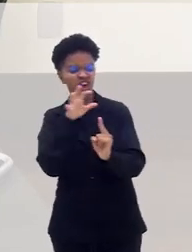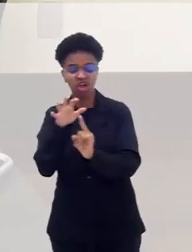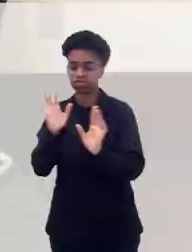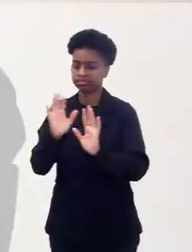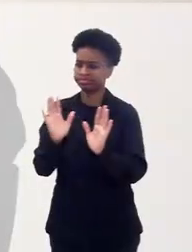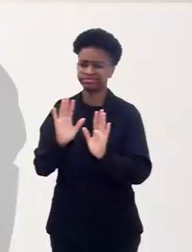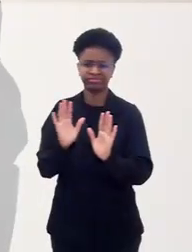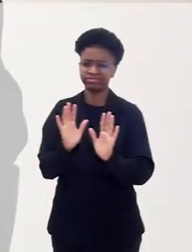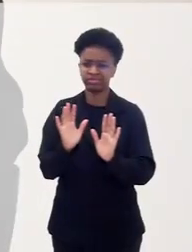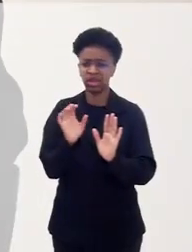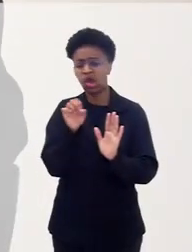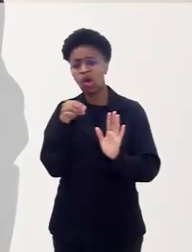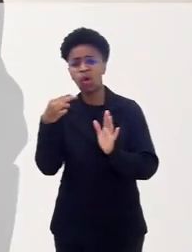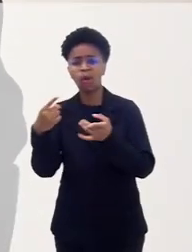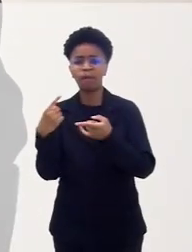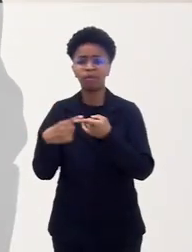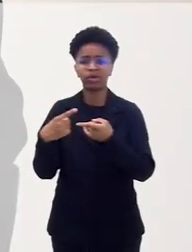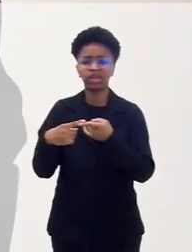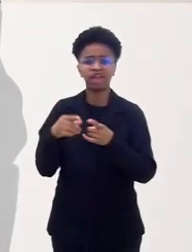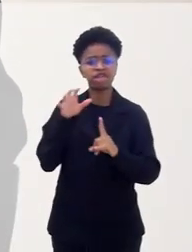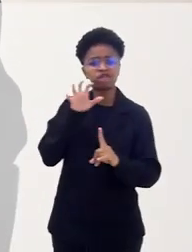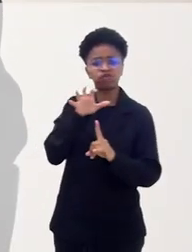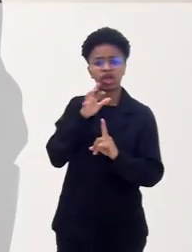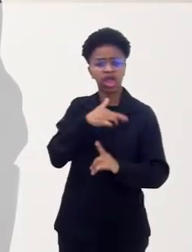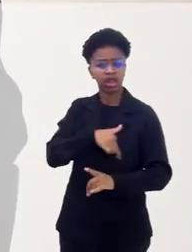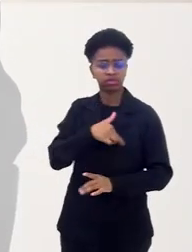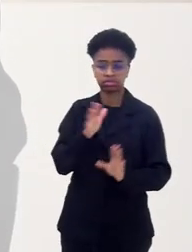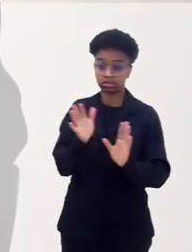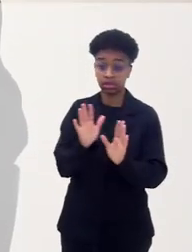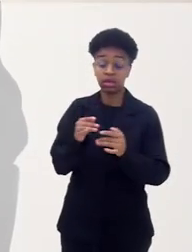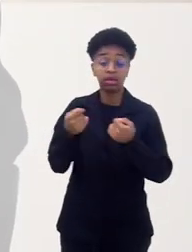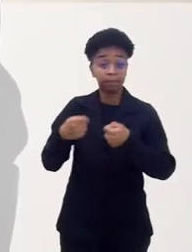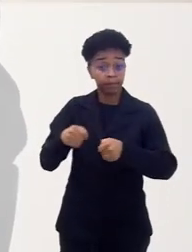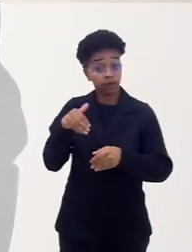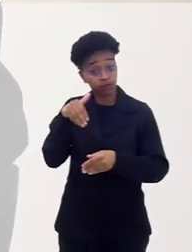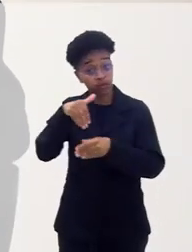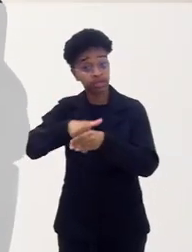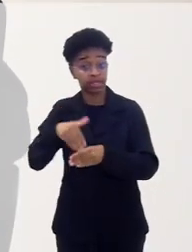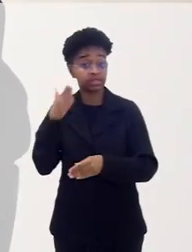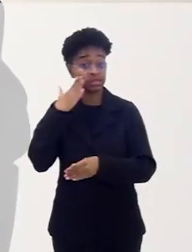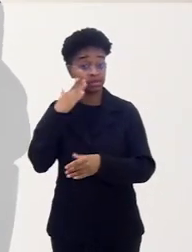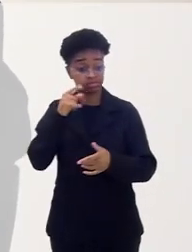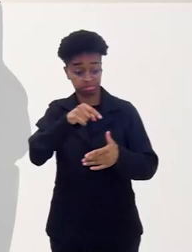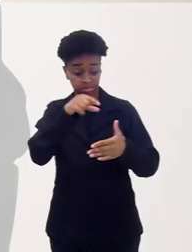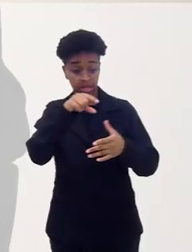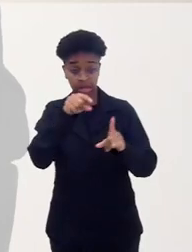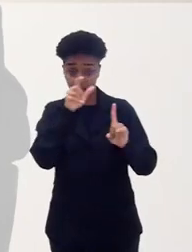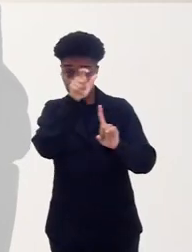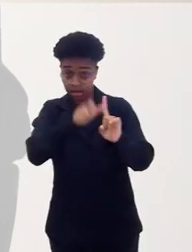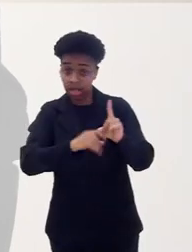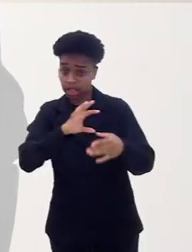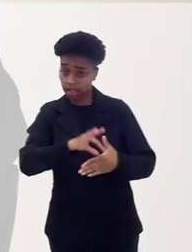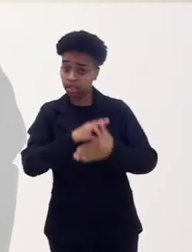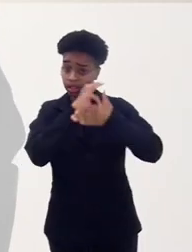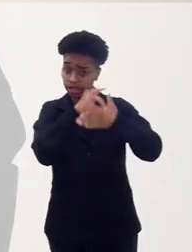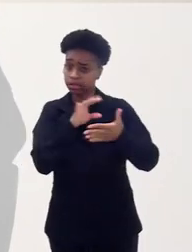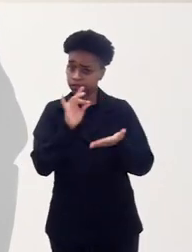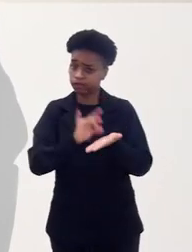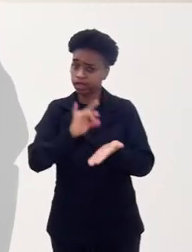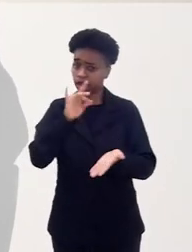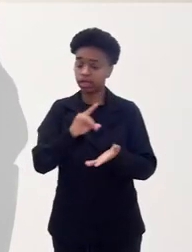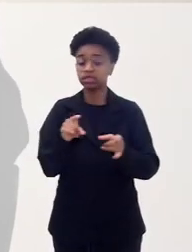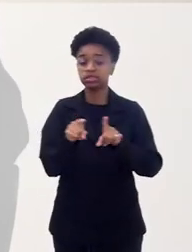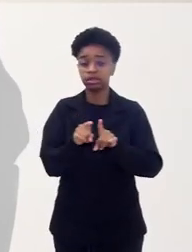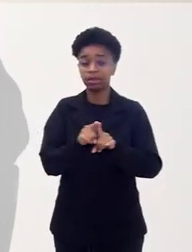ideológicas ou por influências religiosas eleja reconhecendo a liderança dele do conselheiro tutelar